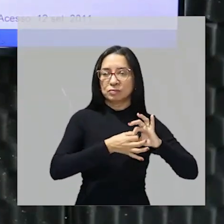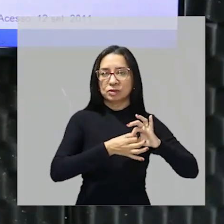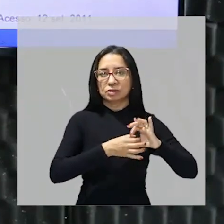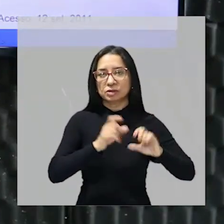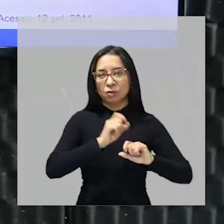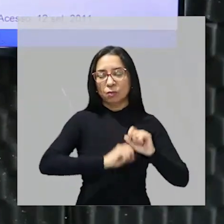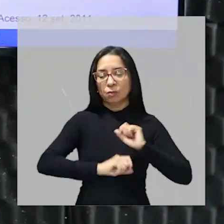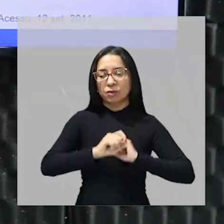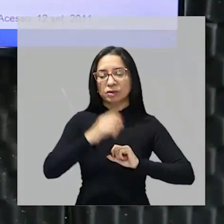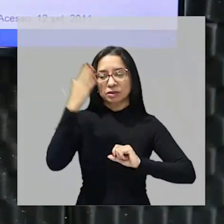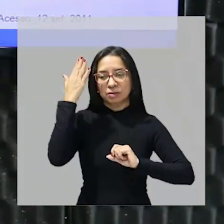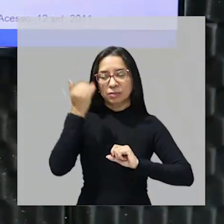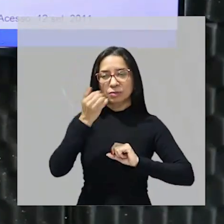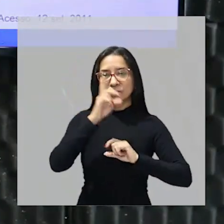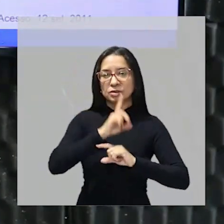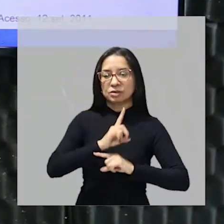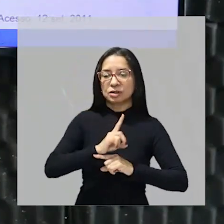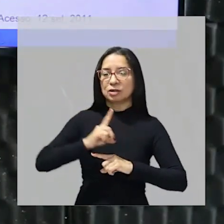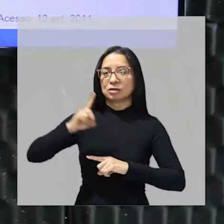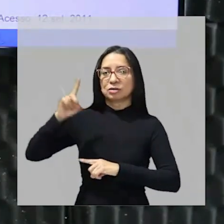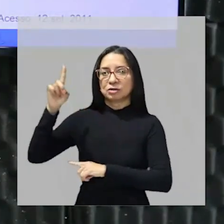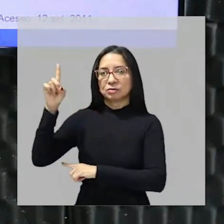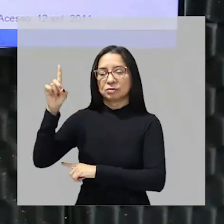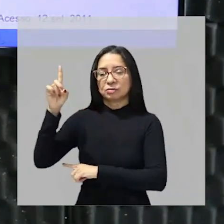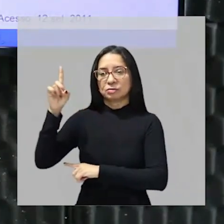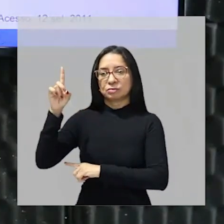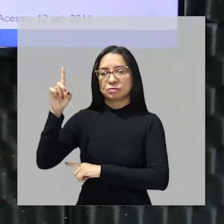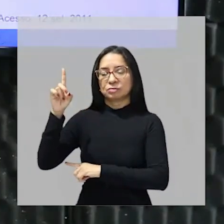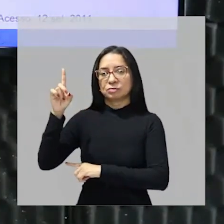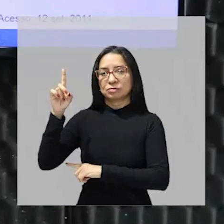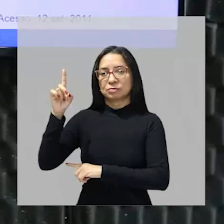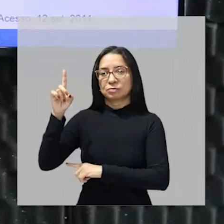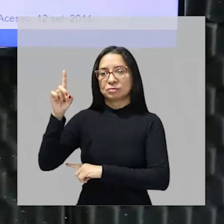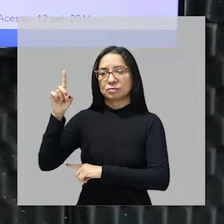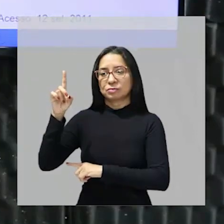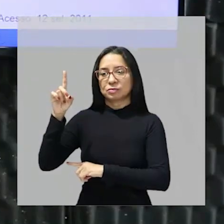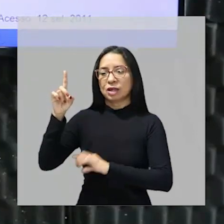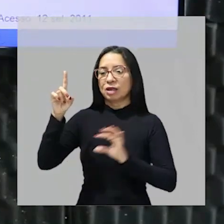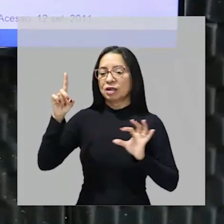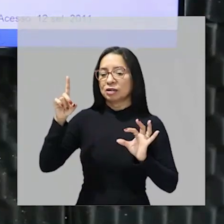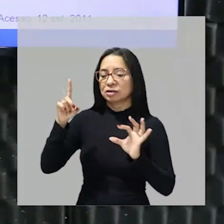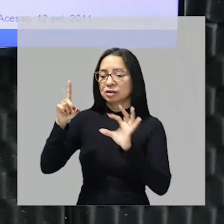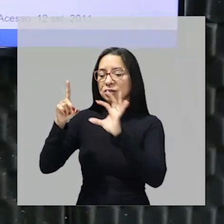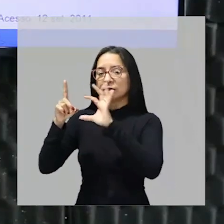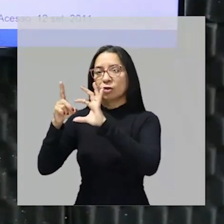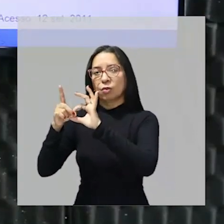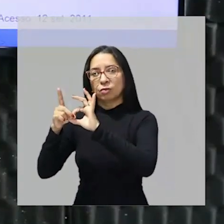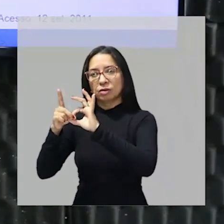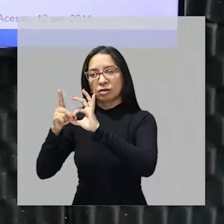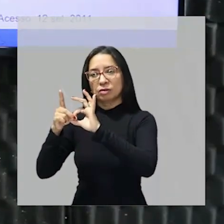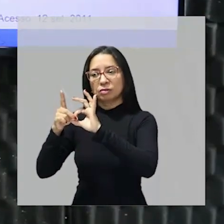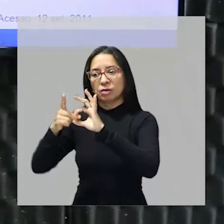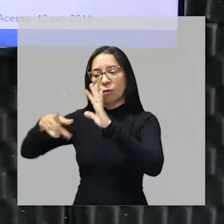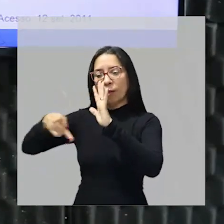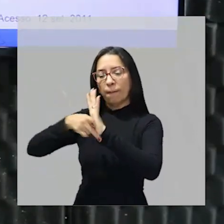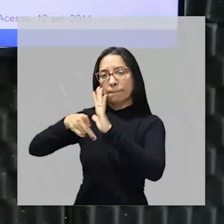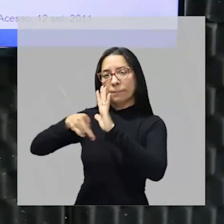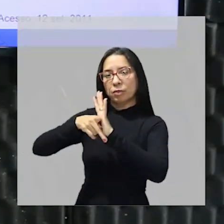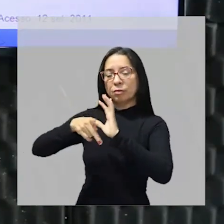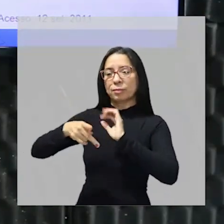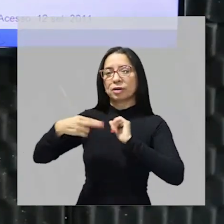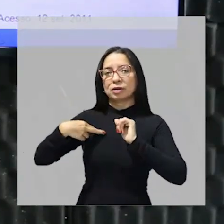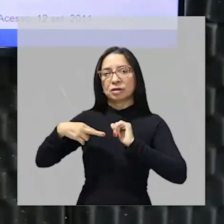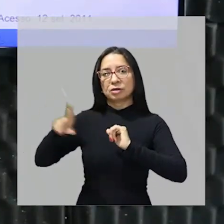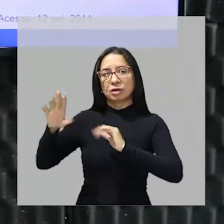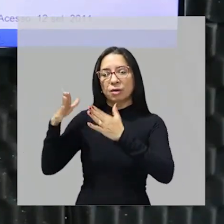com a sabedoria divina, né? Você se conecta com a tua religião e pede ajuda,